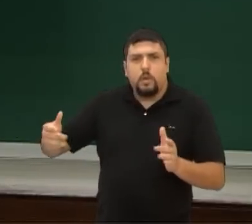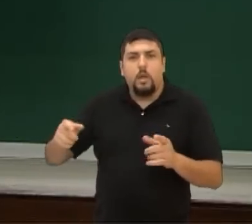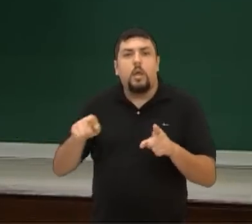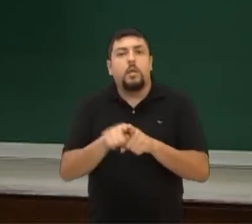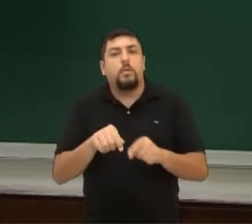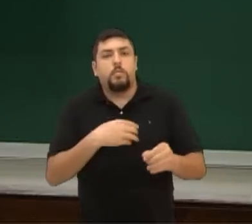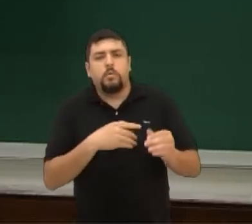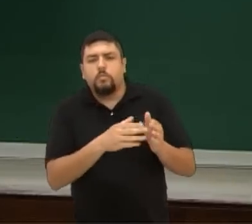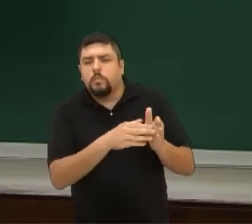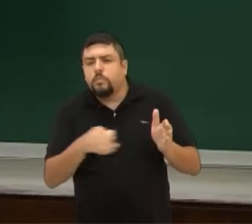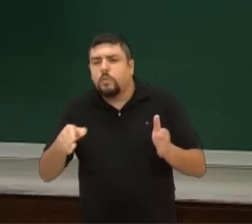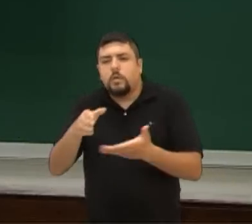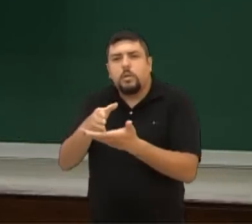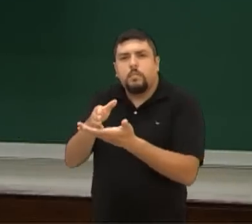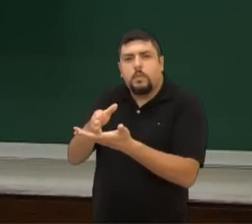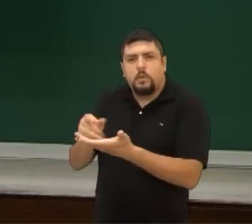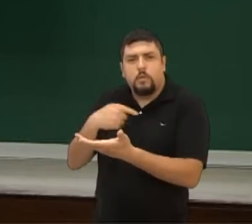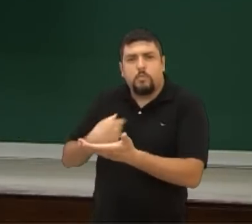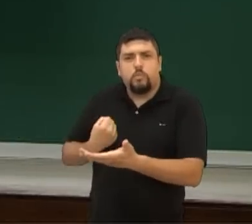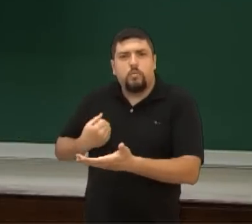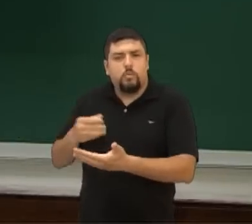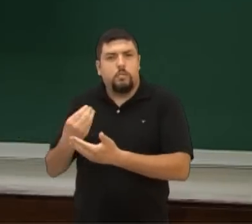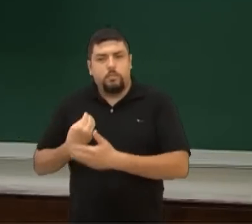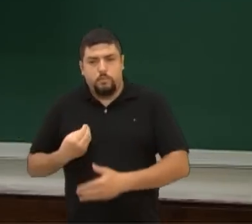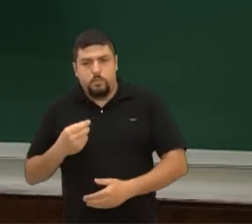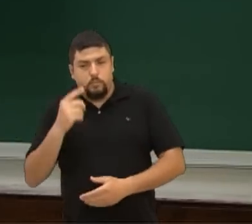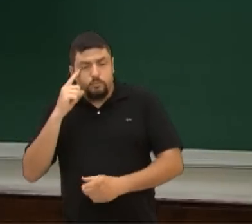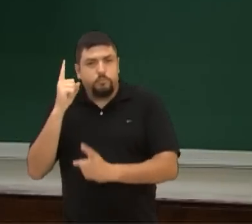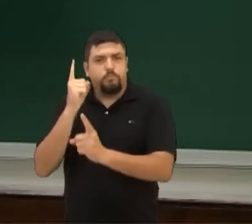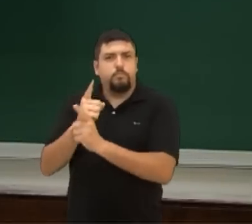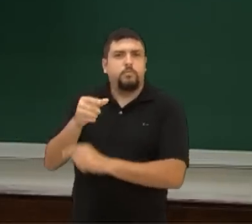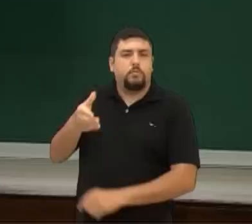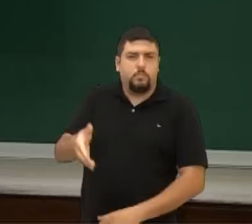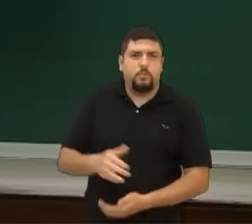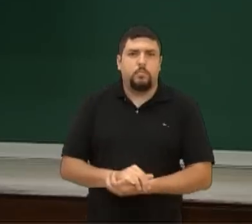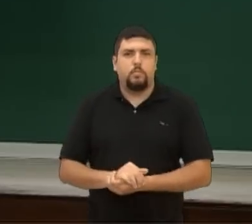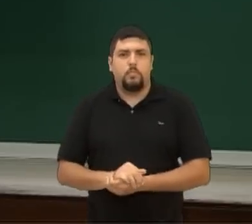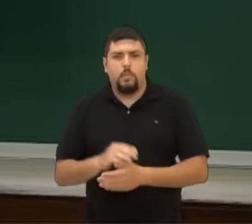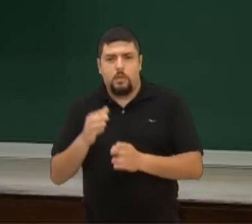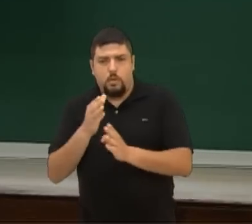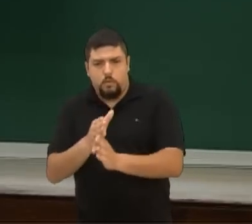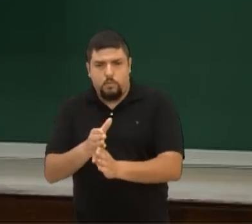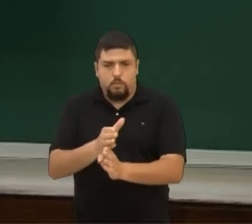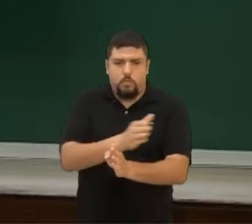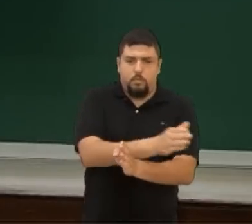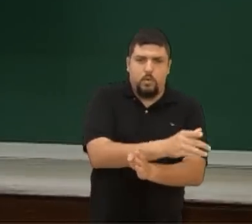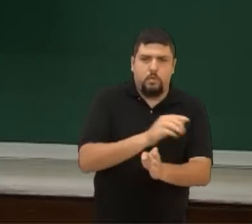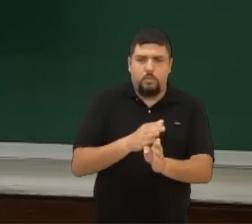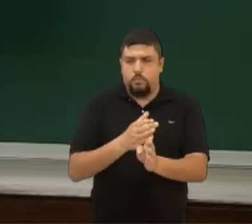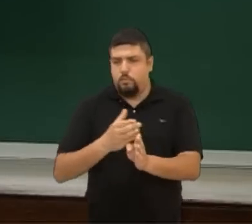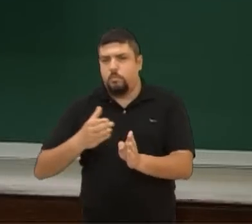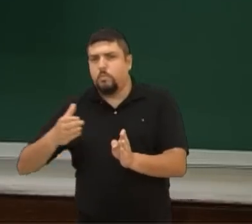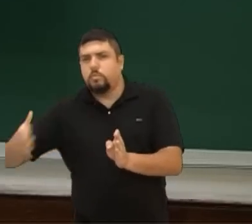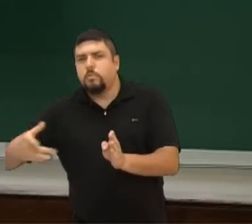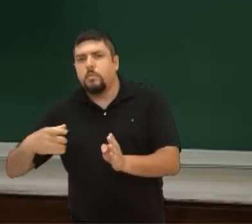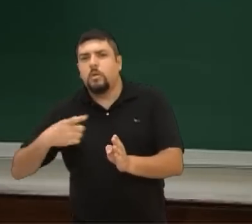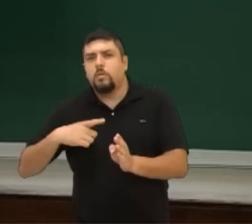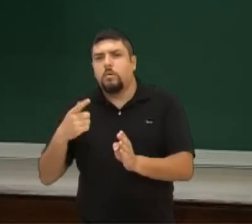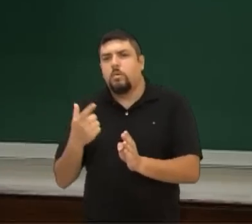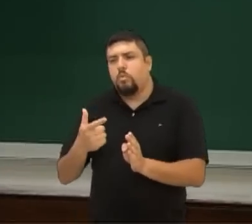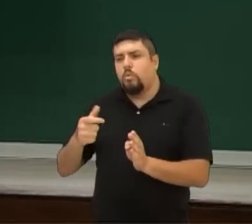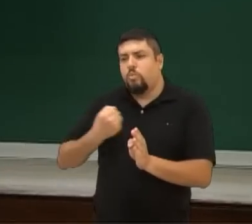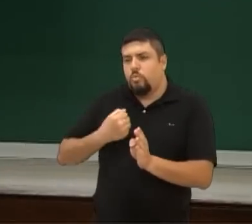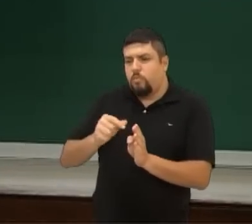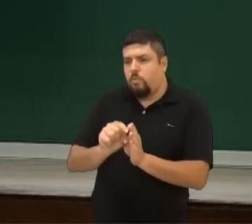número central. Daí eu vou saber, esse número, antes deles eu tinha uma representação e depois dele eu teria